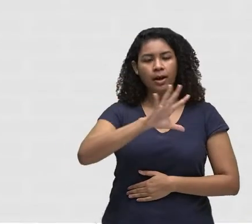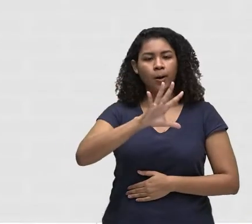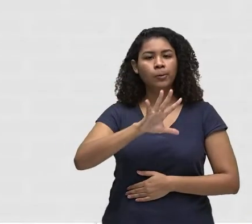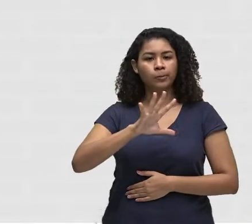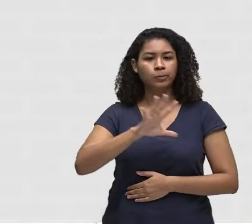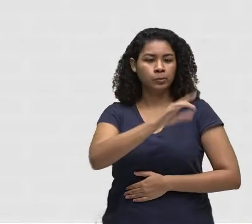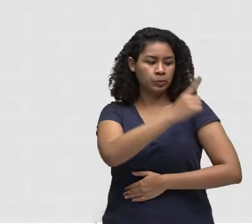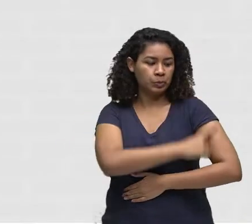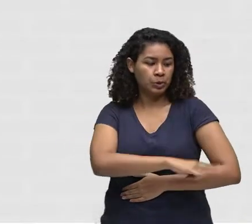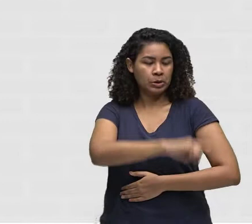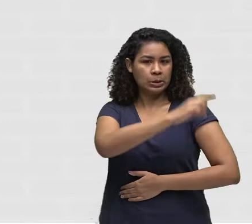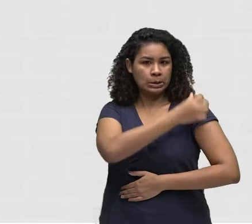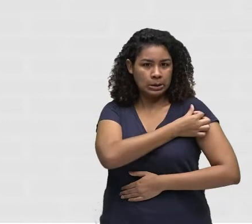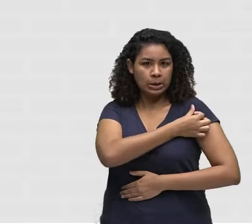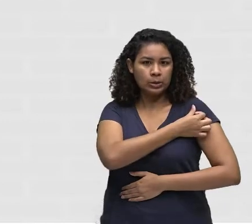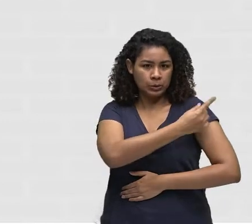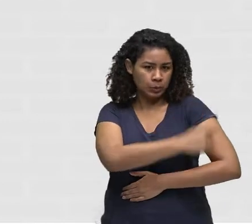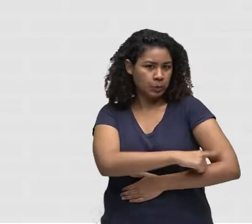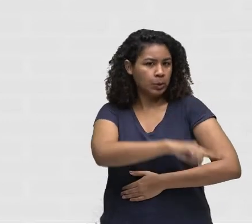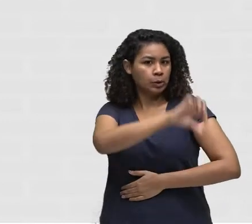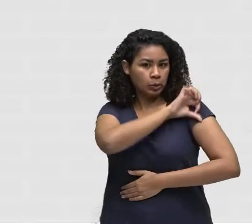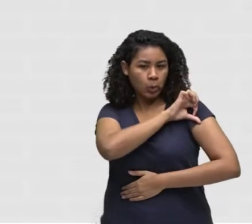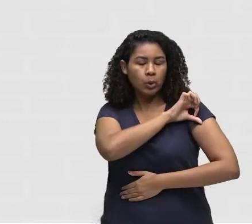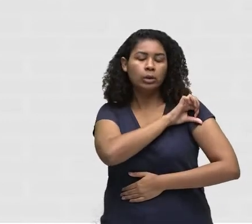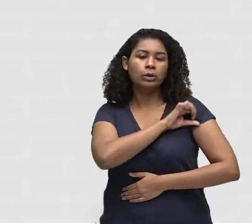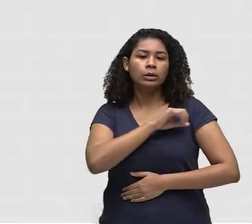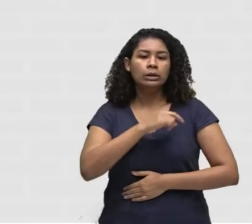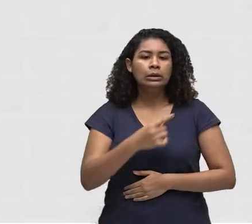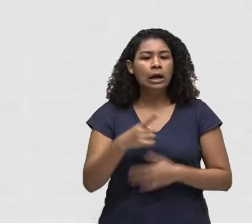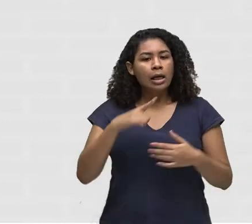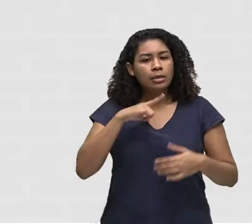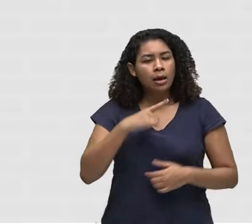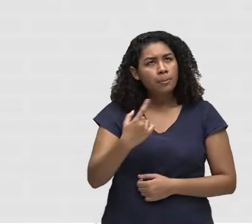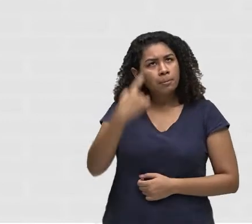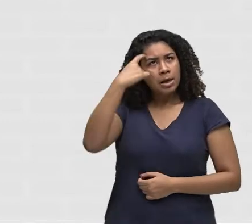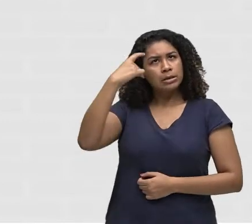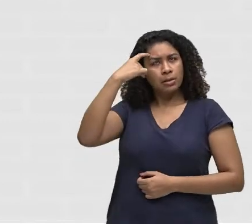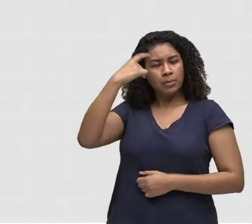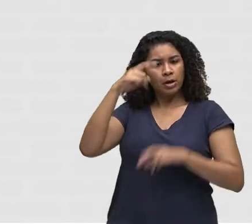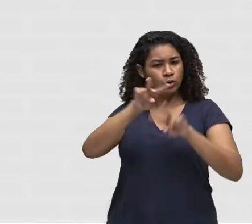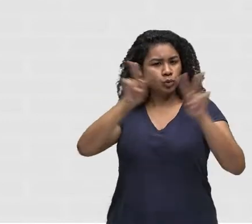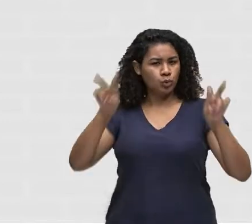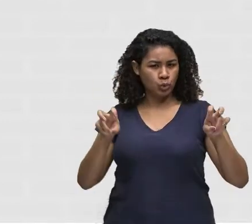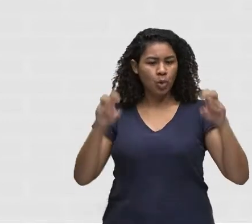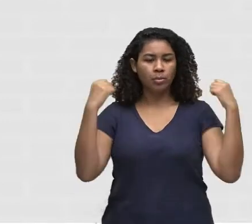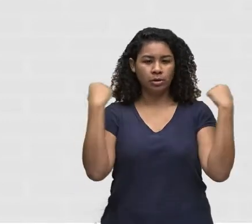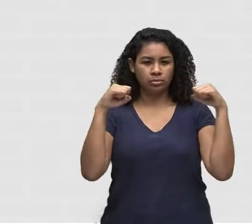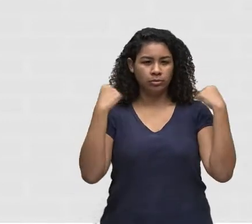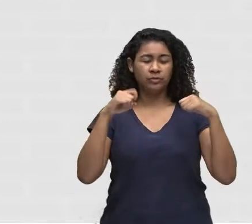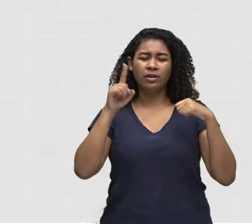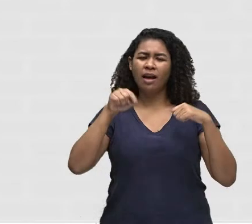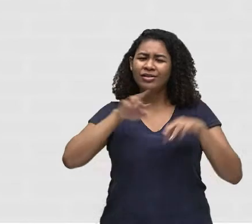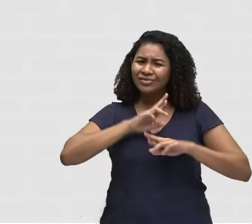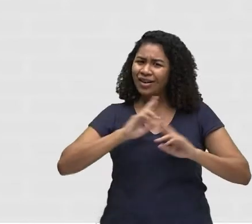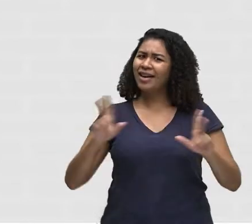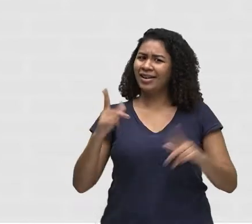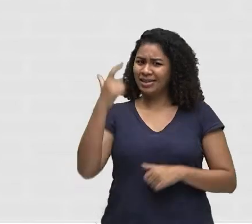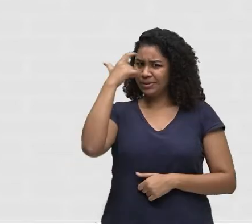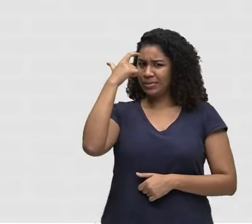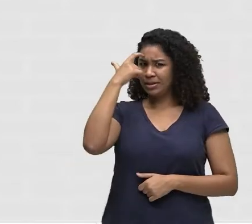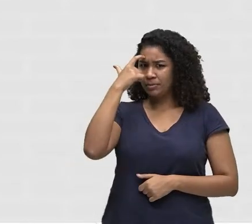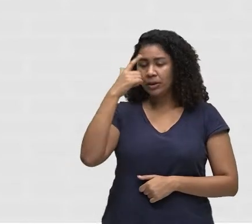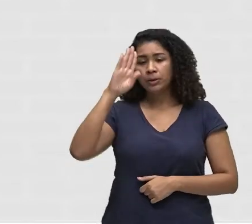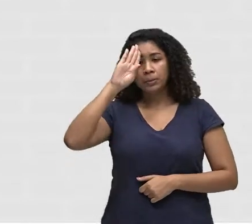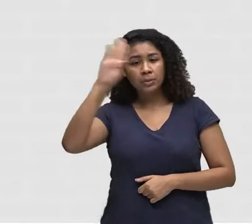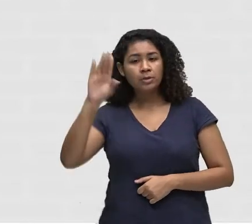fundamental principalmente, ele traz uma grande mudança no que se pensava em educação física, né? Que é justamente a entrada do componente na área de